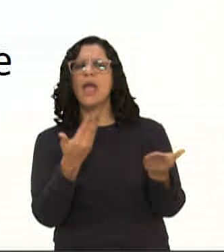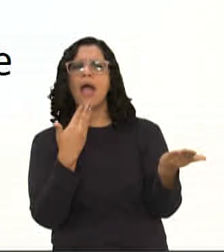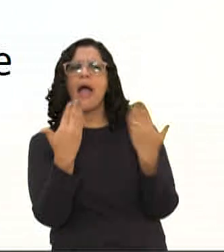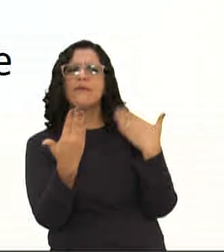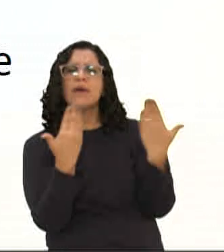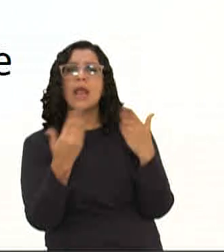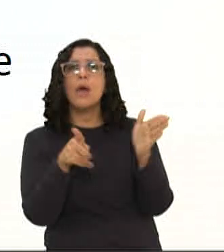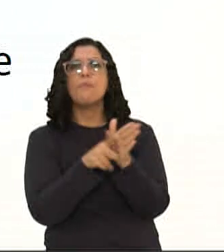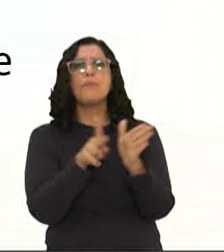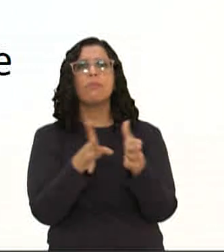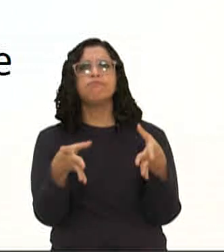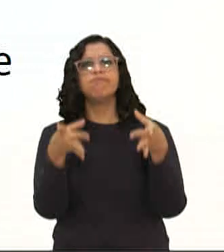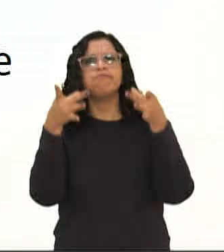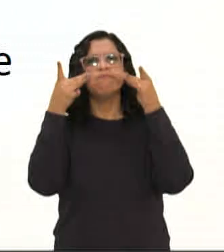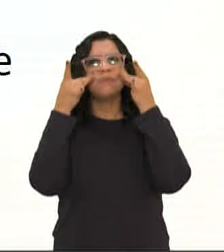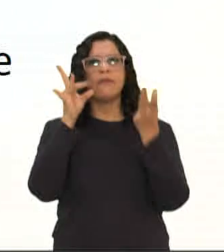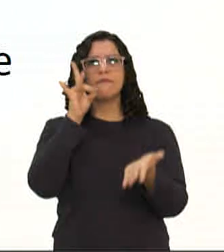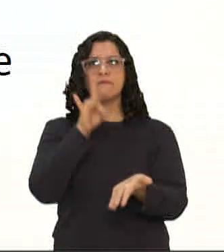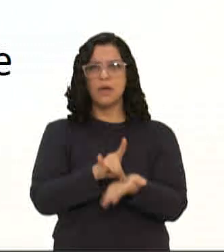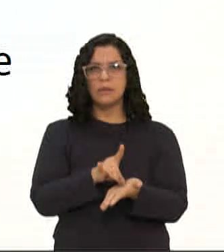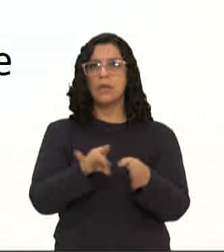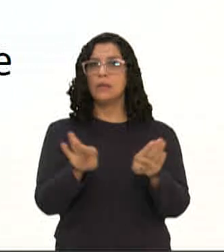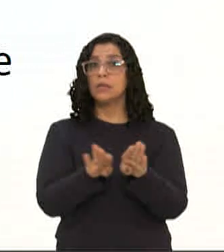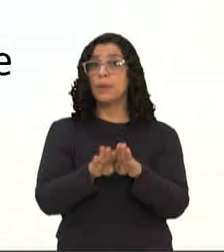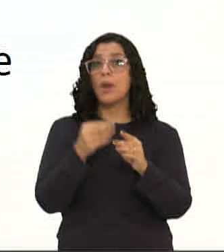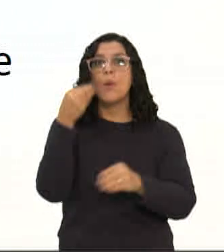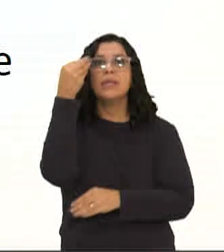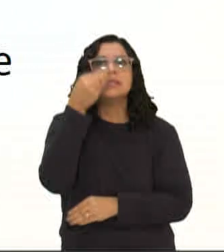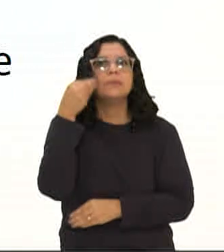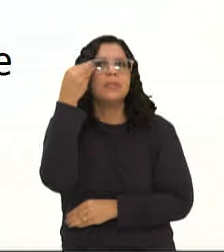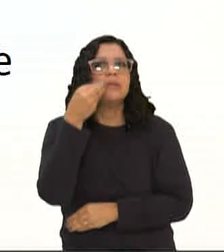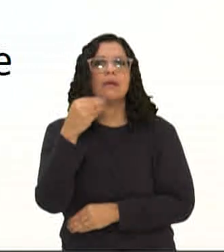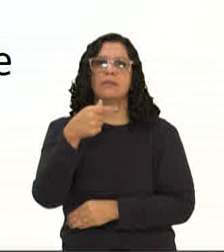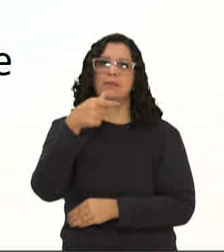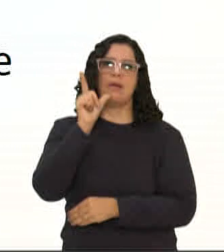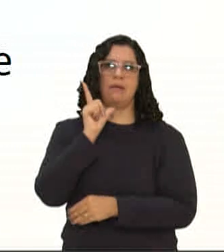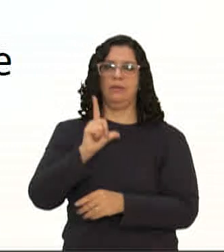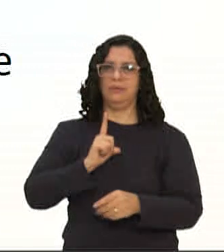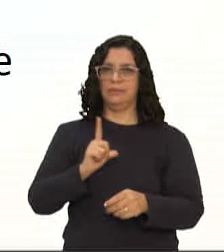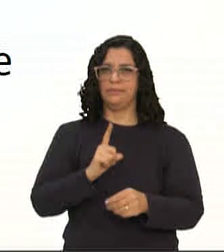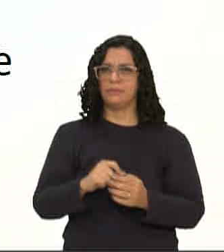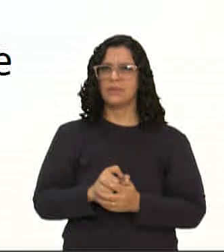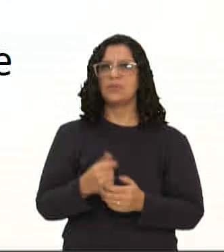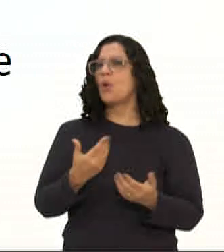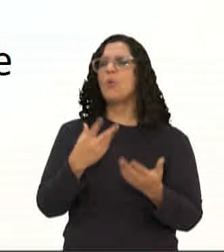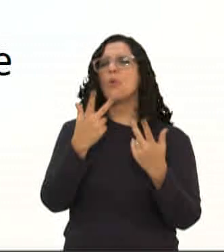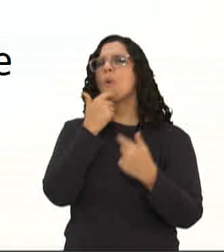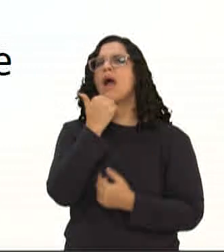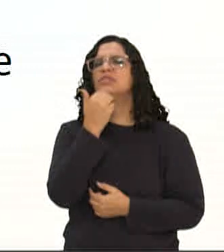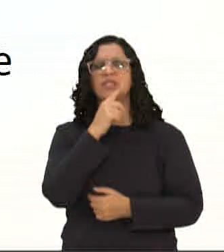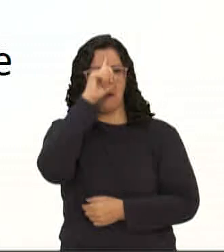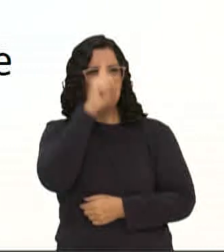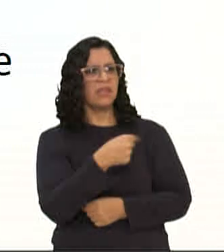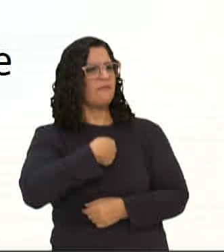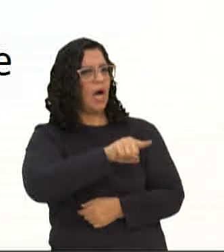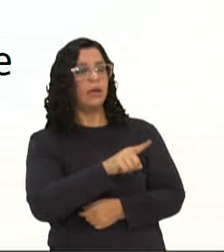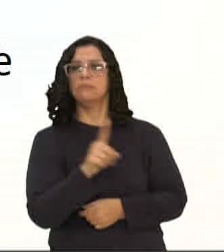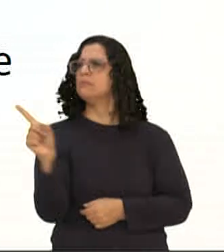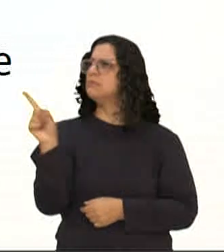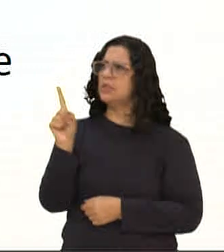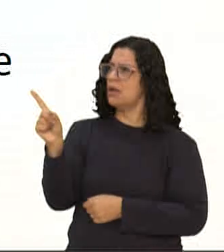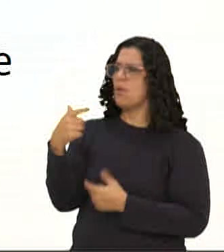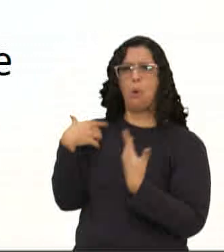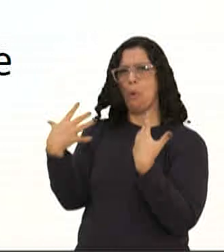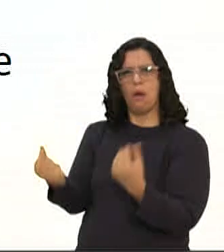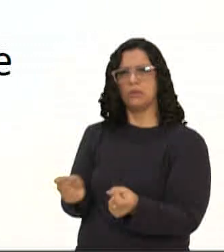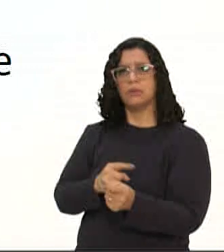de fatos determinados por experimentação. Ou seja, não basta você falar e dar uma ordem, é assim. Não,